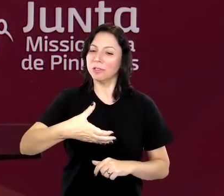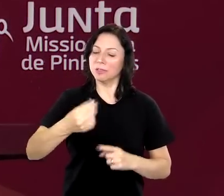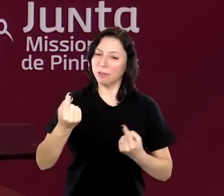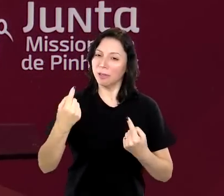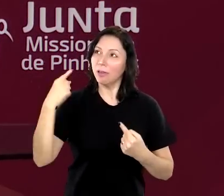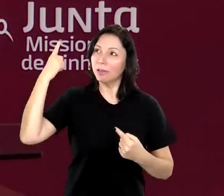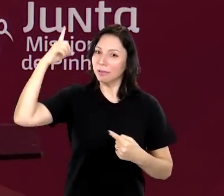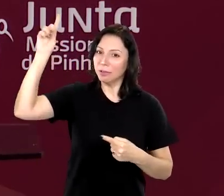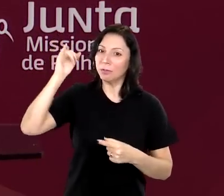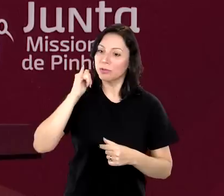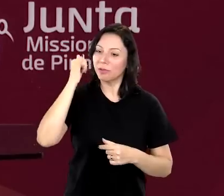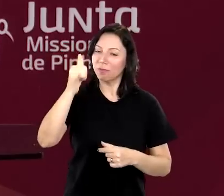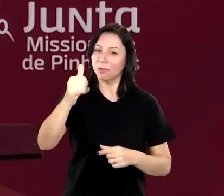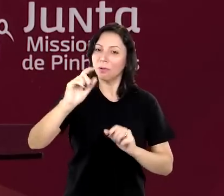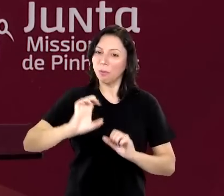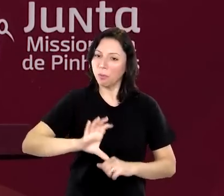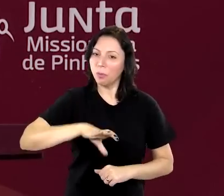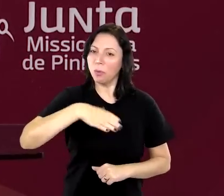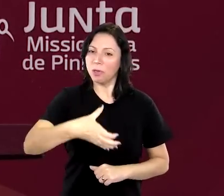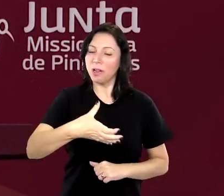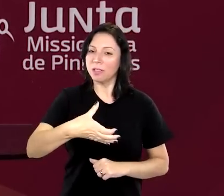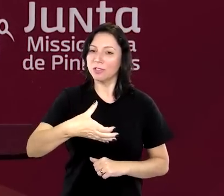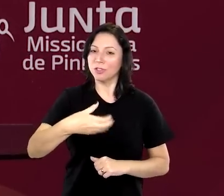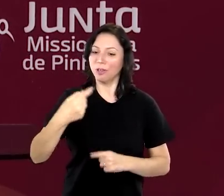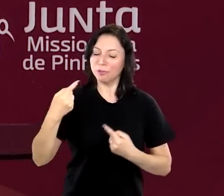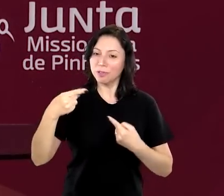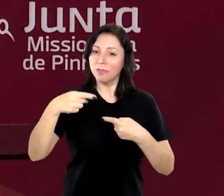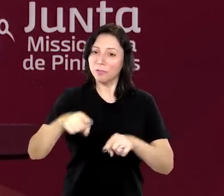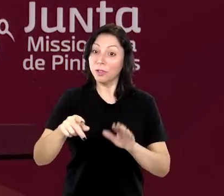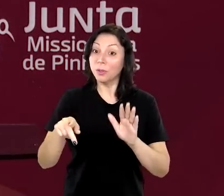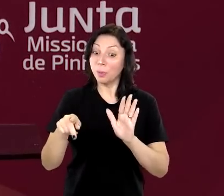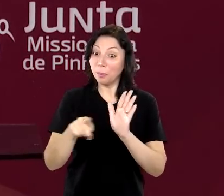desafiando, mas eu estou com você.